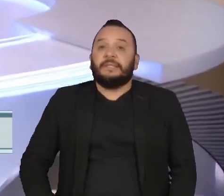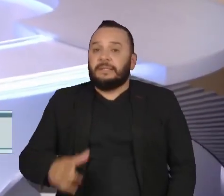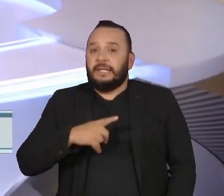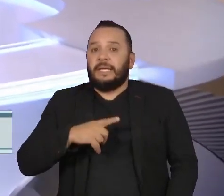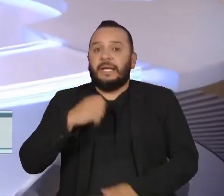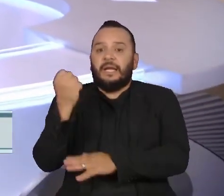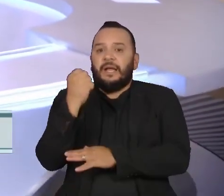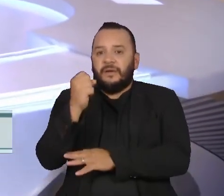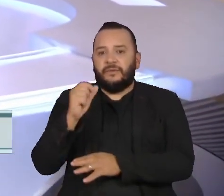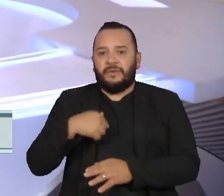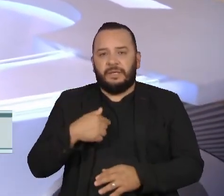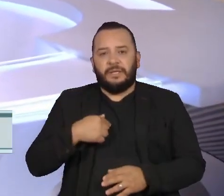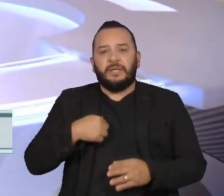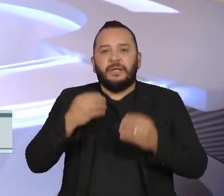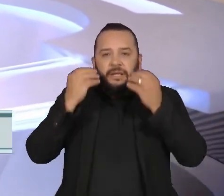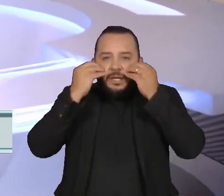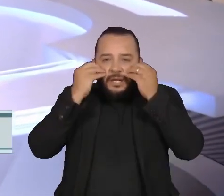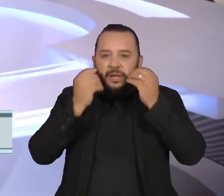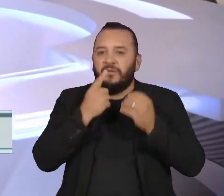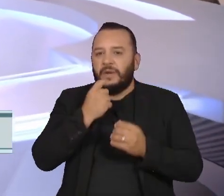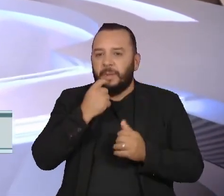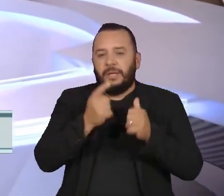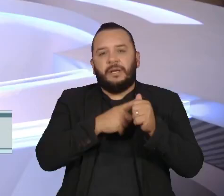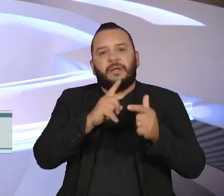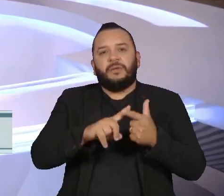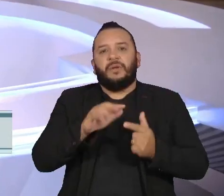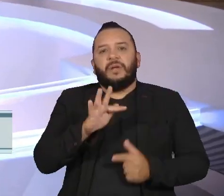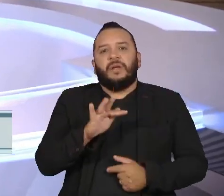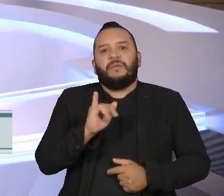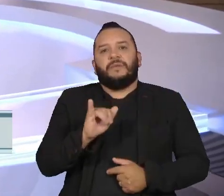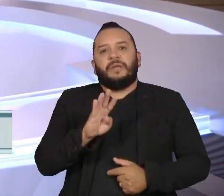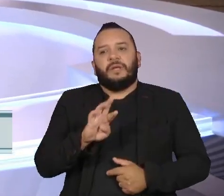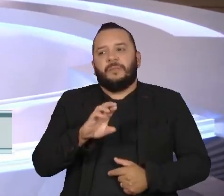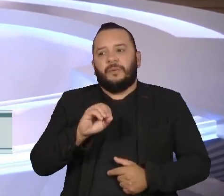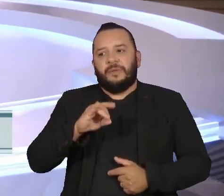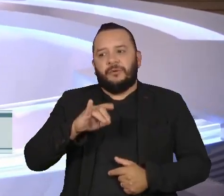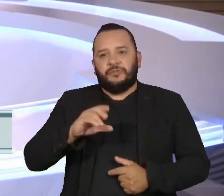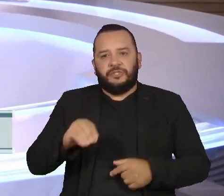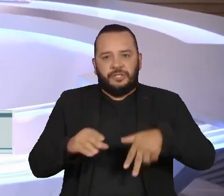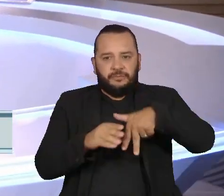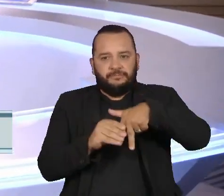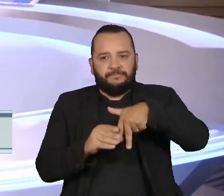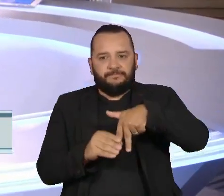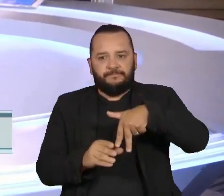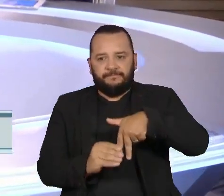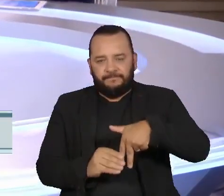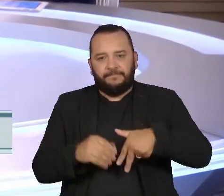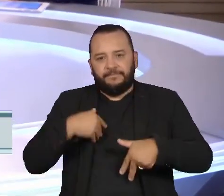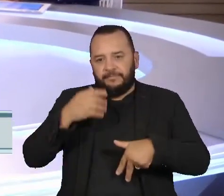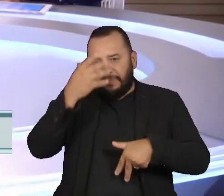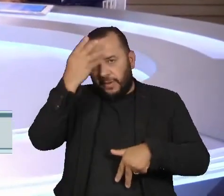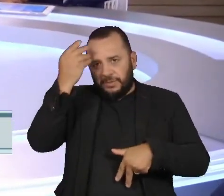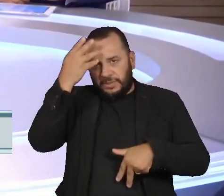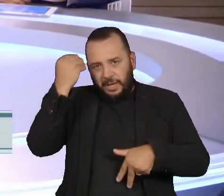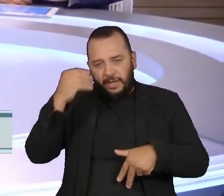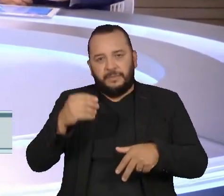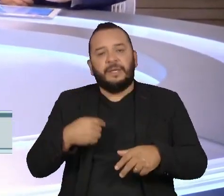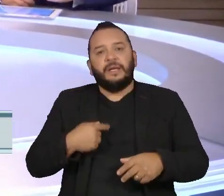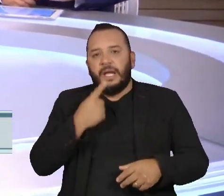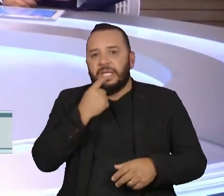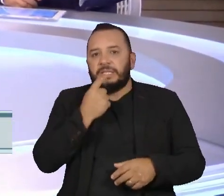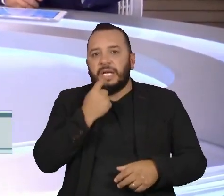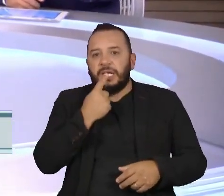graves como o lúpus, a fibromialgia, o Alzheimer e a leucemia. Pois é, um ponto em comum é que o